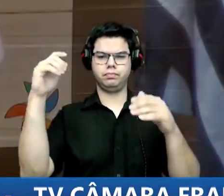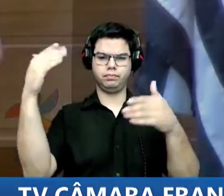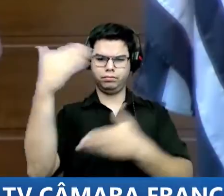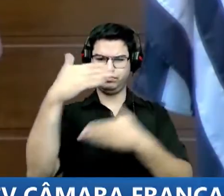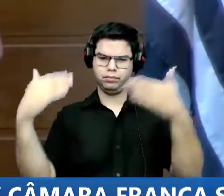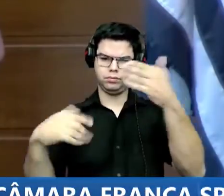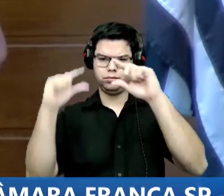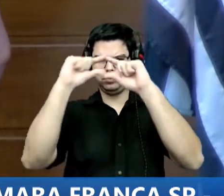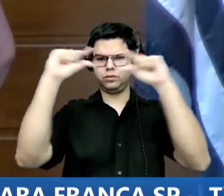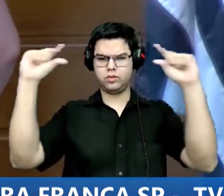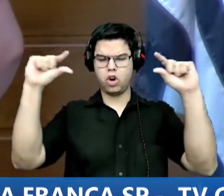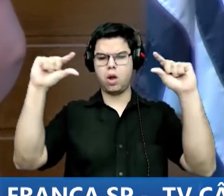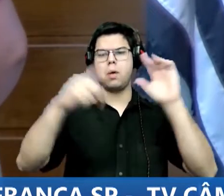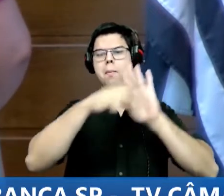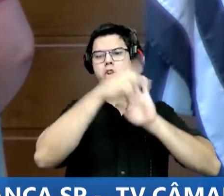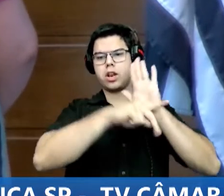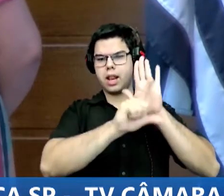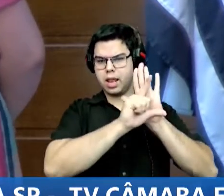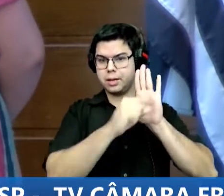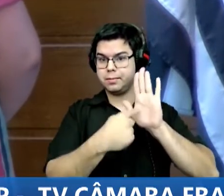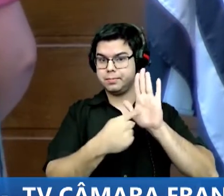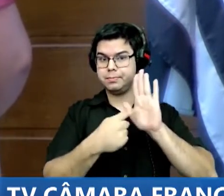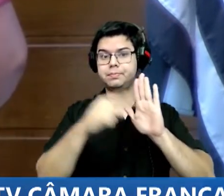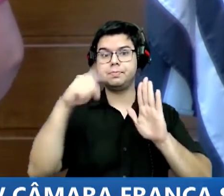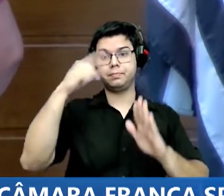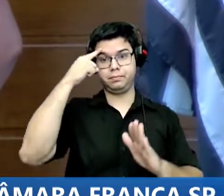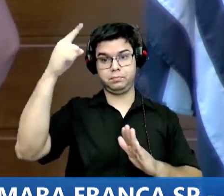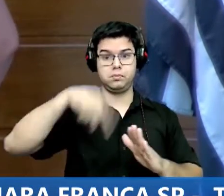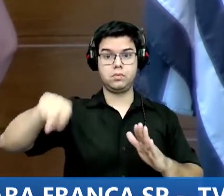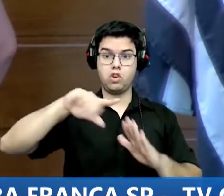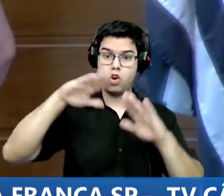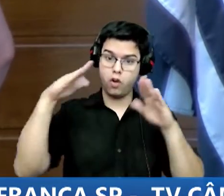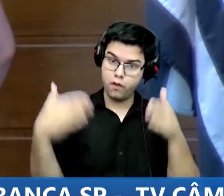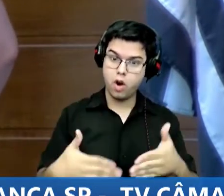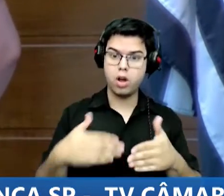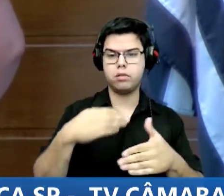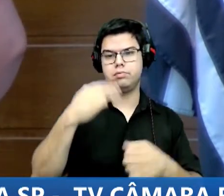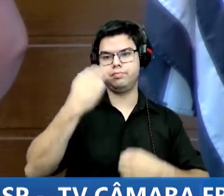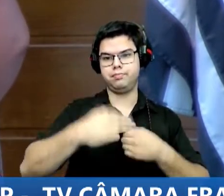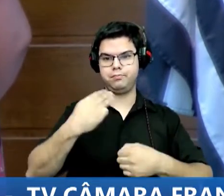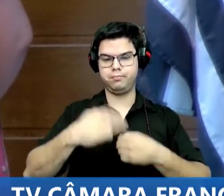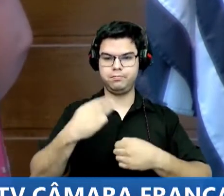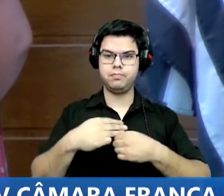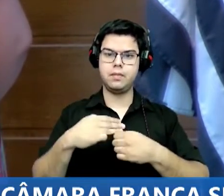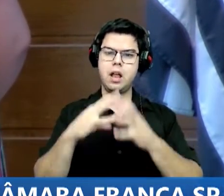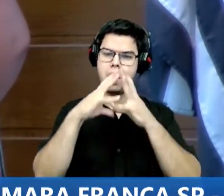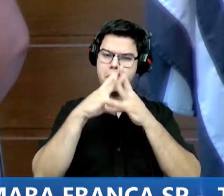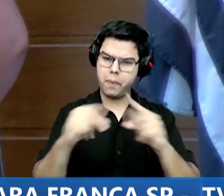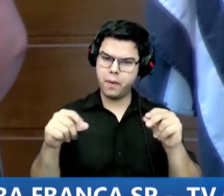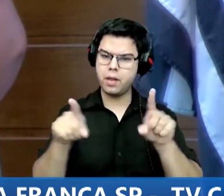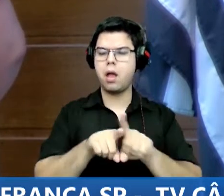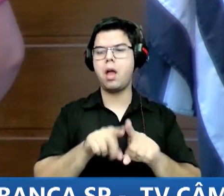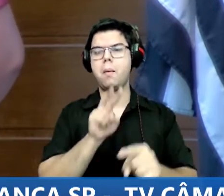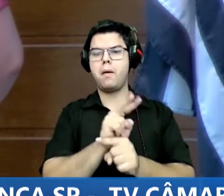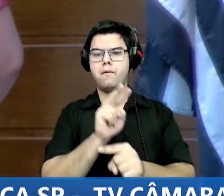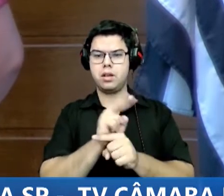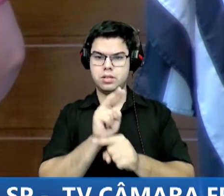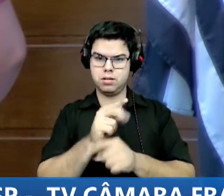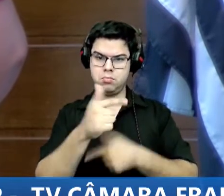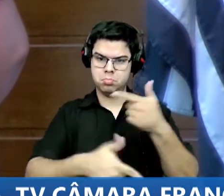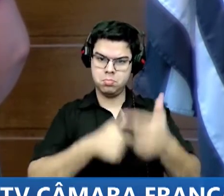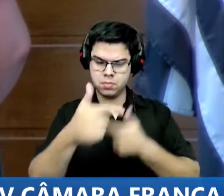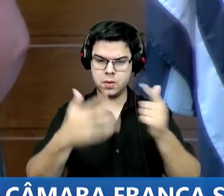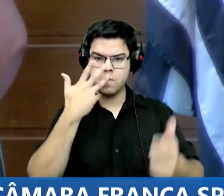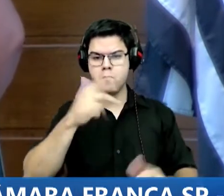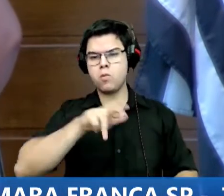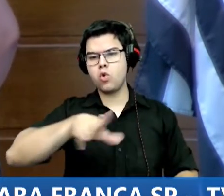nossa ideia, como Fórum Municipal de Erradicação e Prevenção do Trabalho Infantil, ela não é só de reuniões, né? A gente